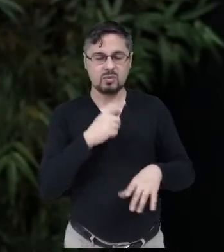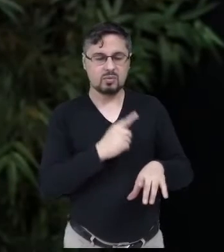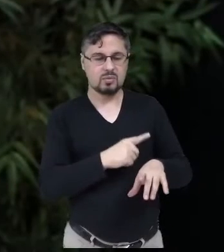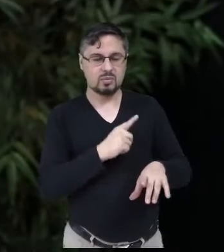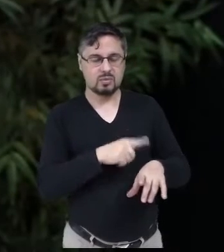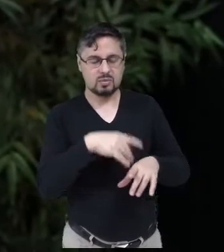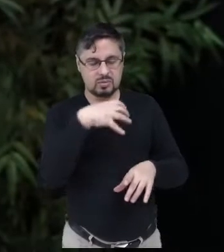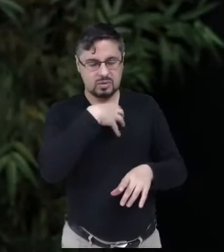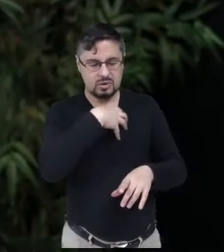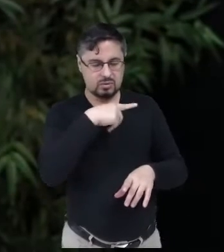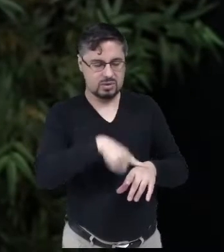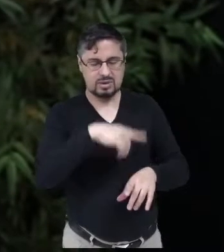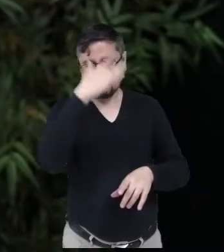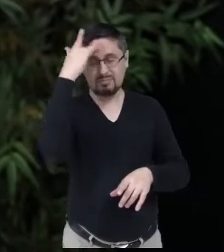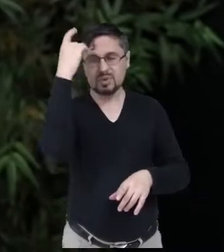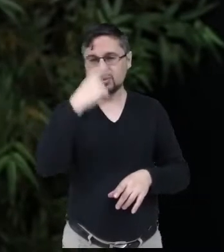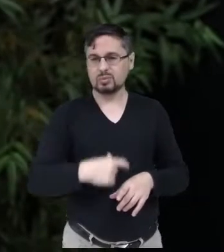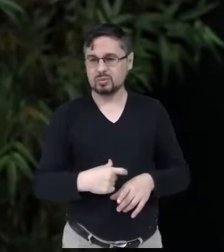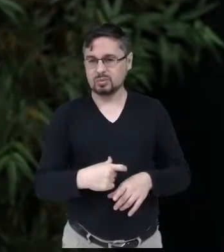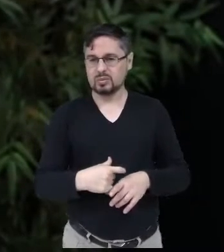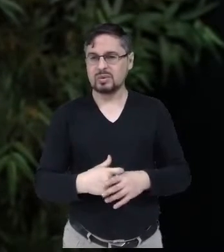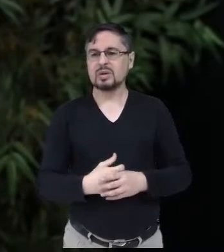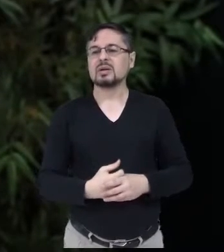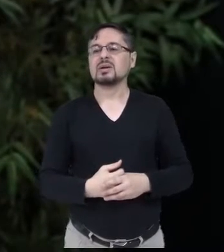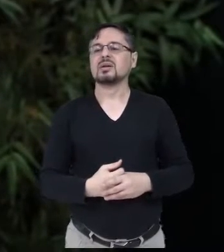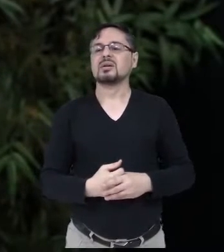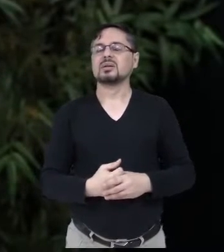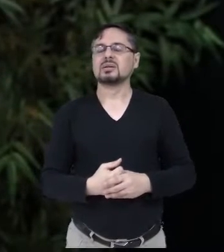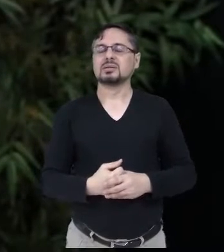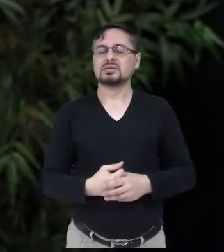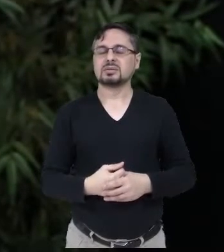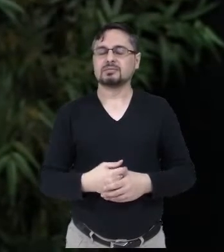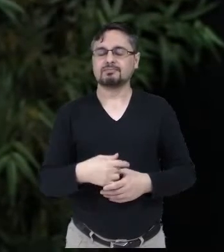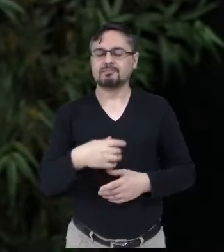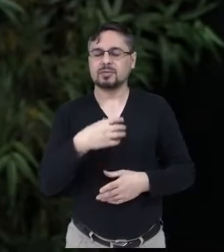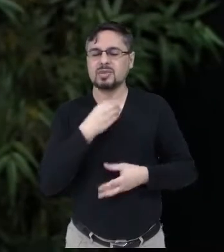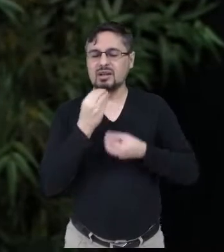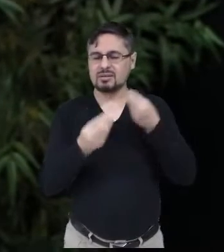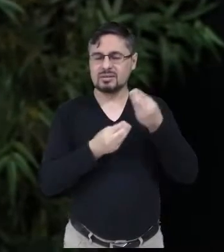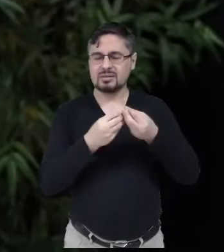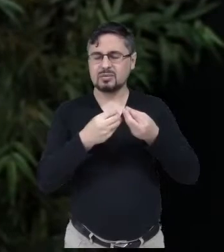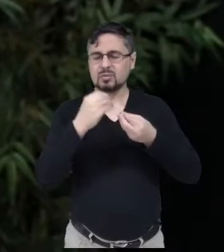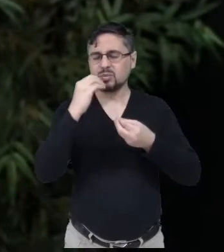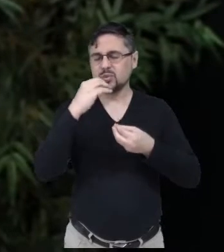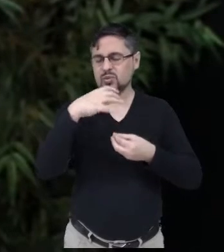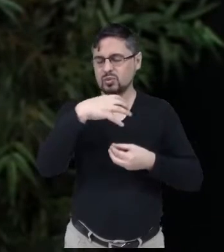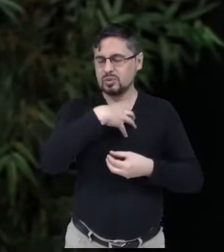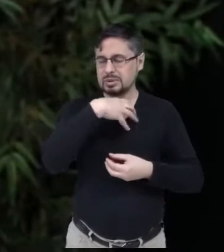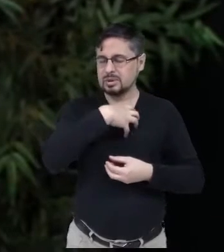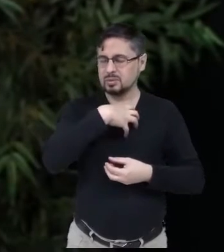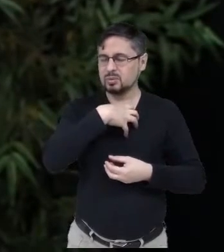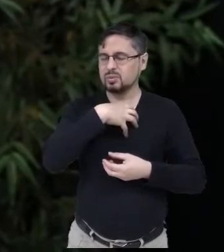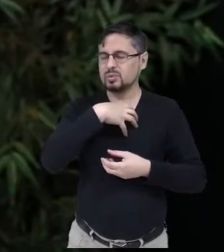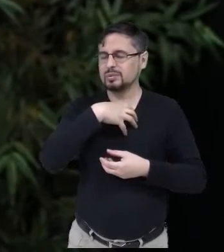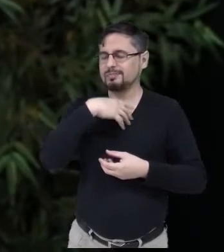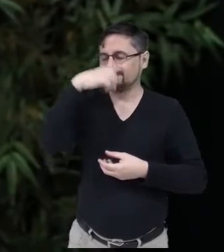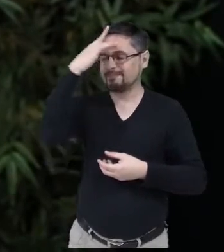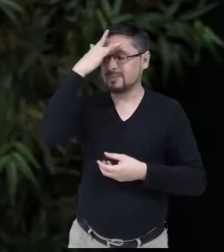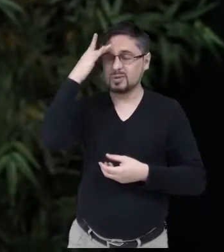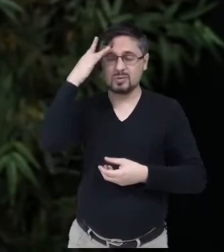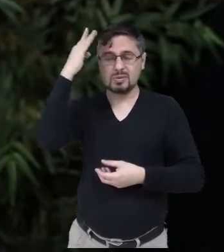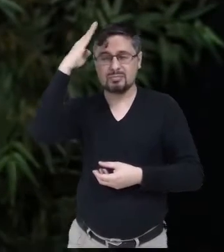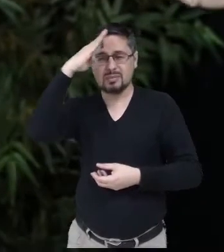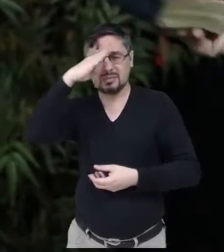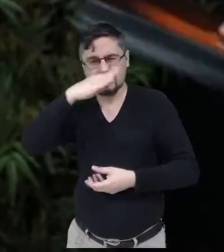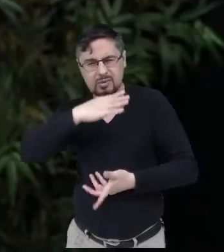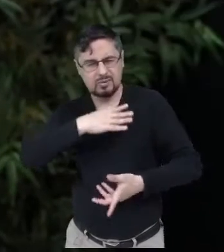deste homem que nós acabamos de ler. Aqui está a figura deste homem. E esta é uma imagem horrível que alguns podem até